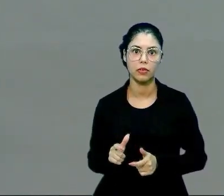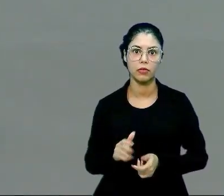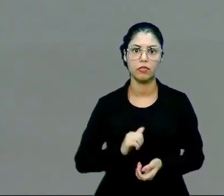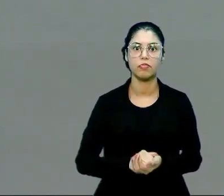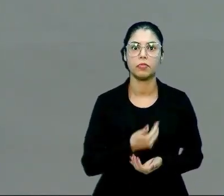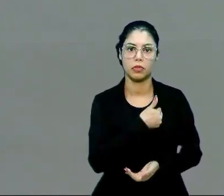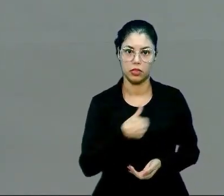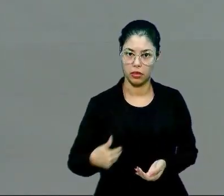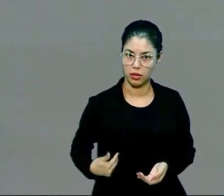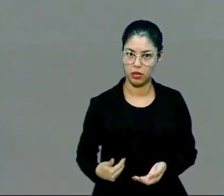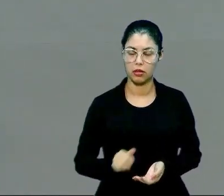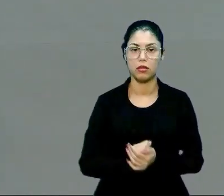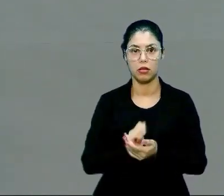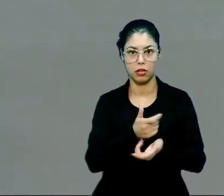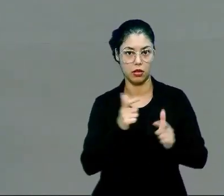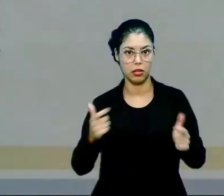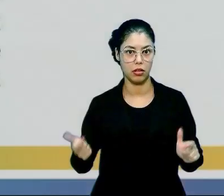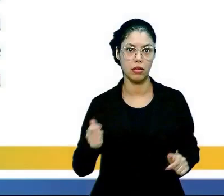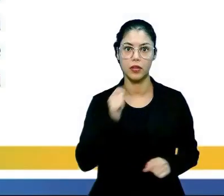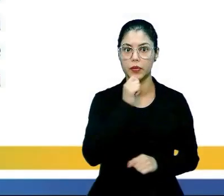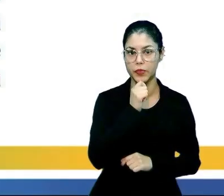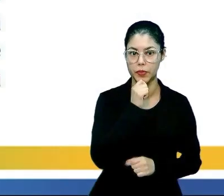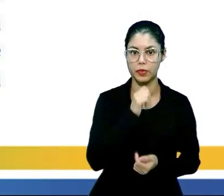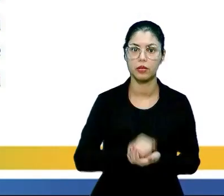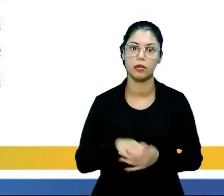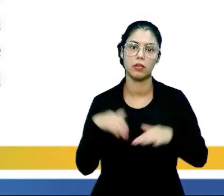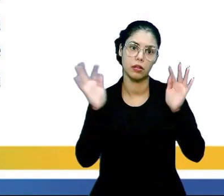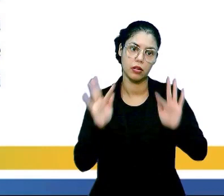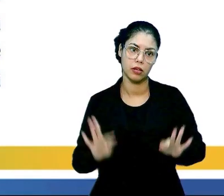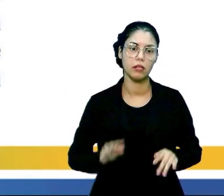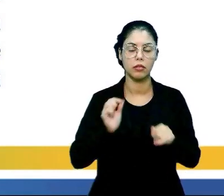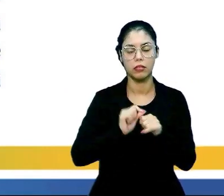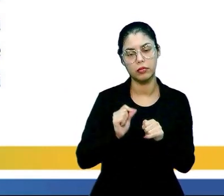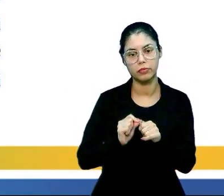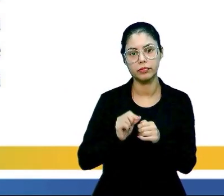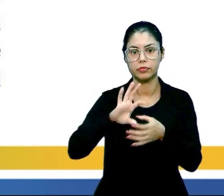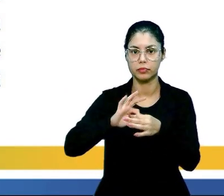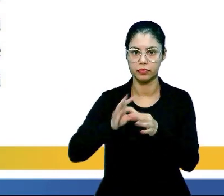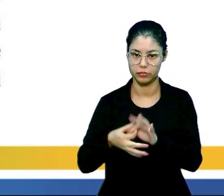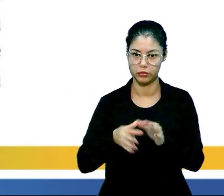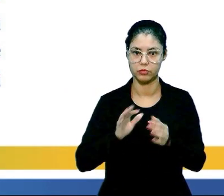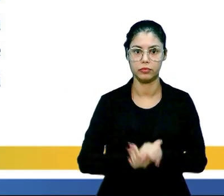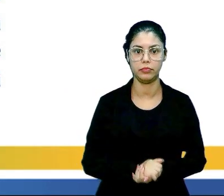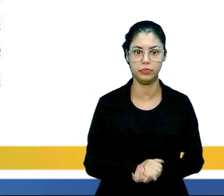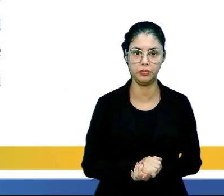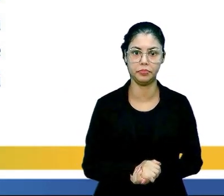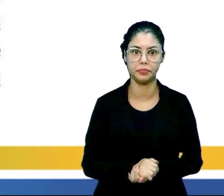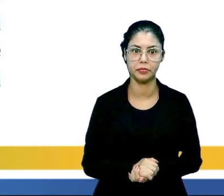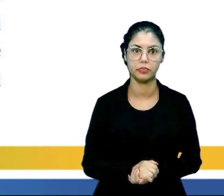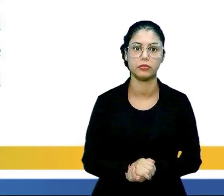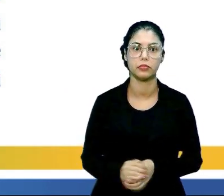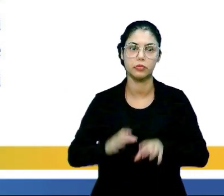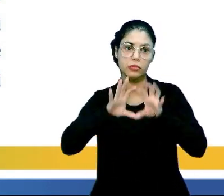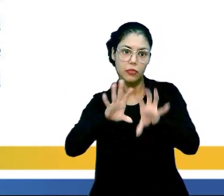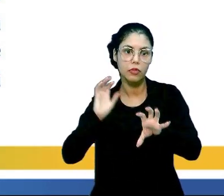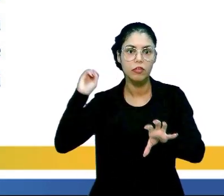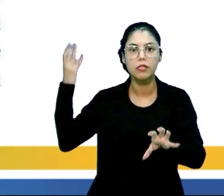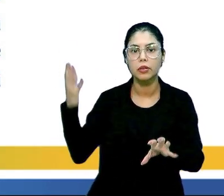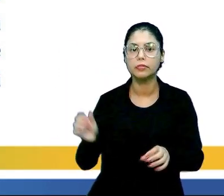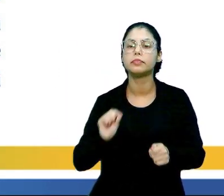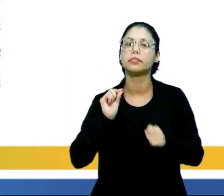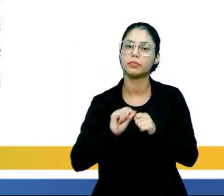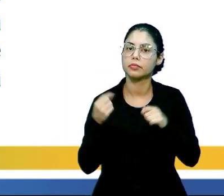um público mais requintado. E aí ele foi muito feliz quando ele fez essa contextualização. E aí ele diz assim, nesse âmbito